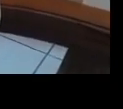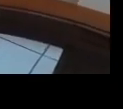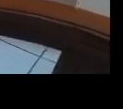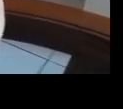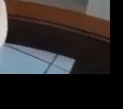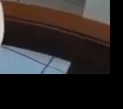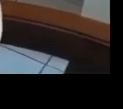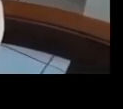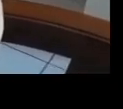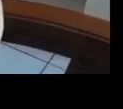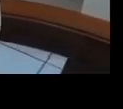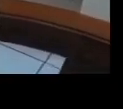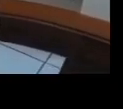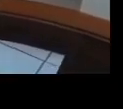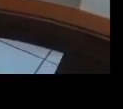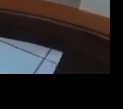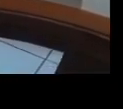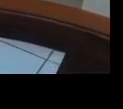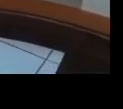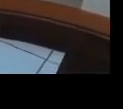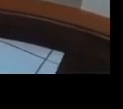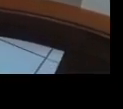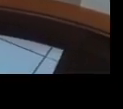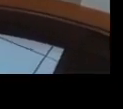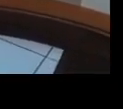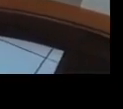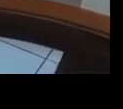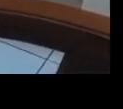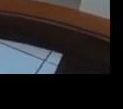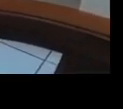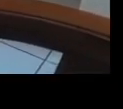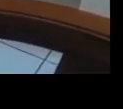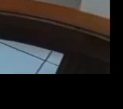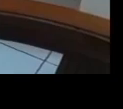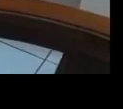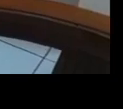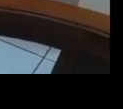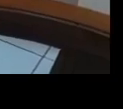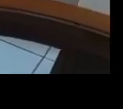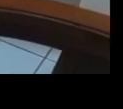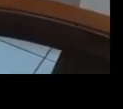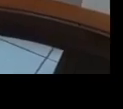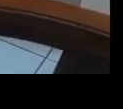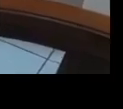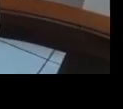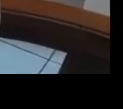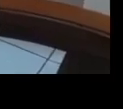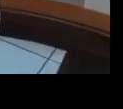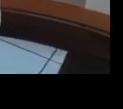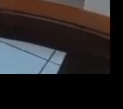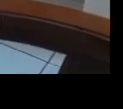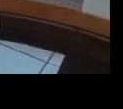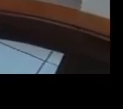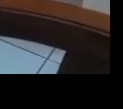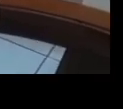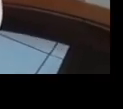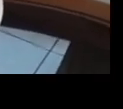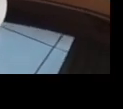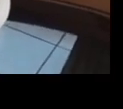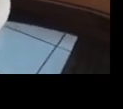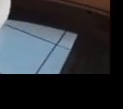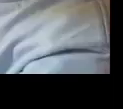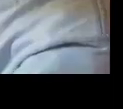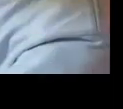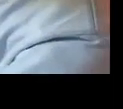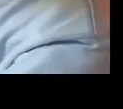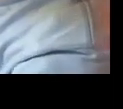começou a perseguir um vagalume. Fugiu um dia e ele não desistiu.